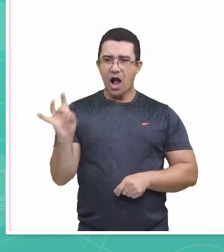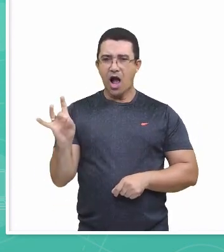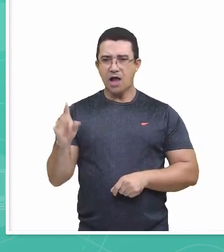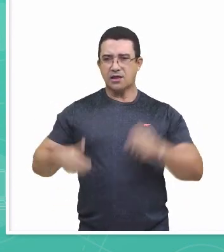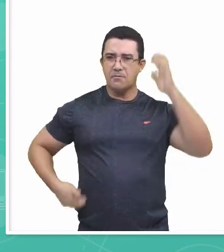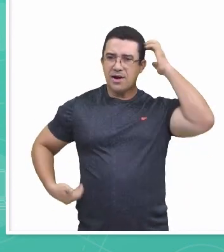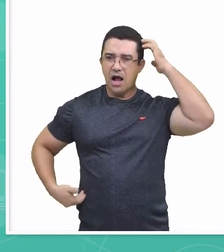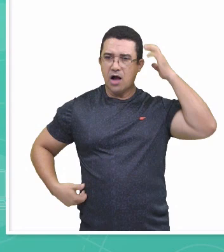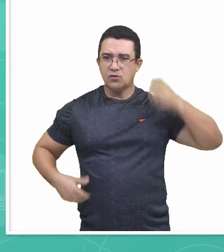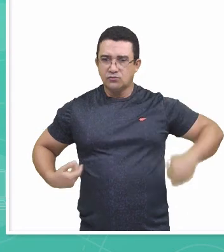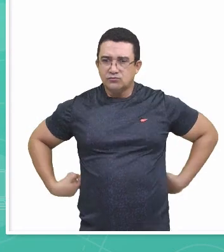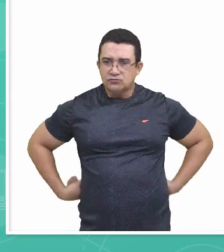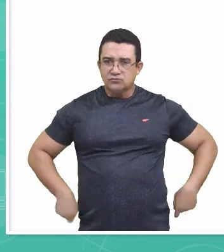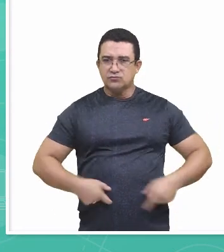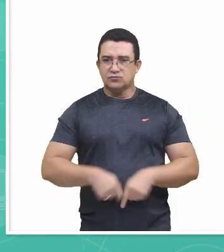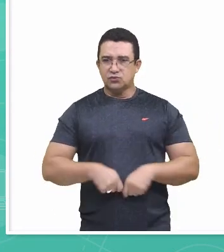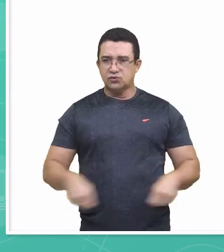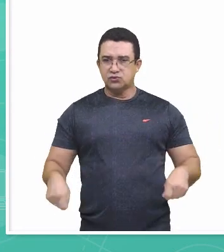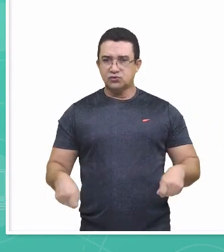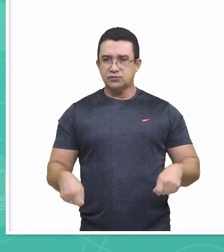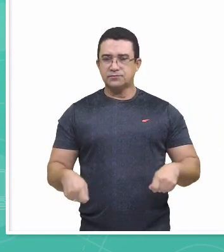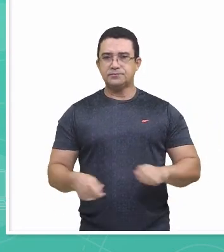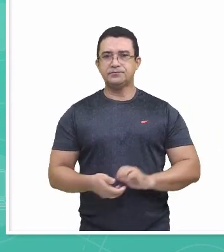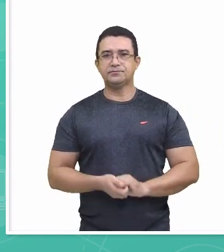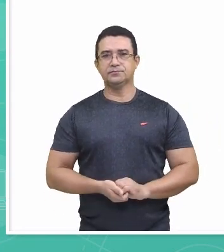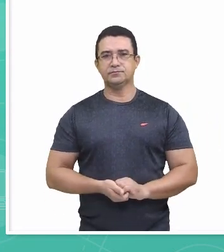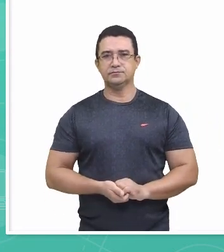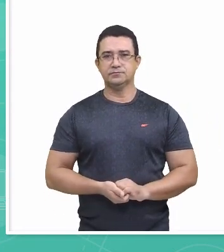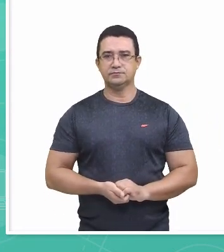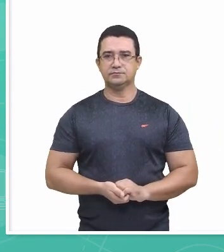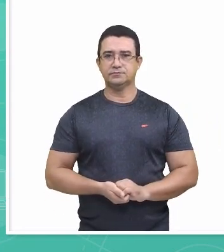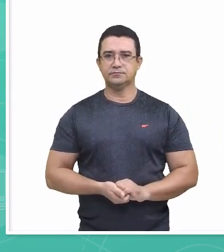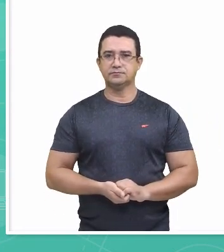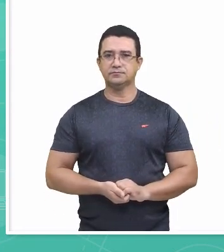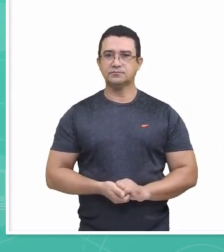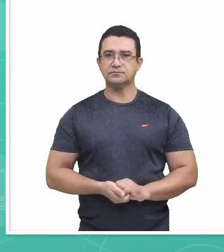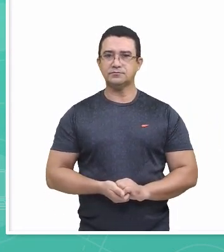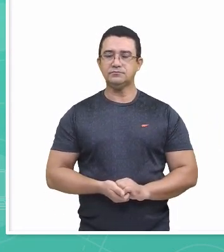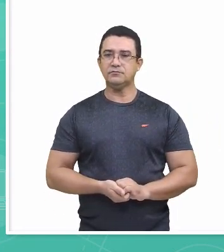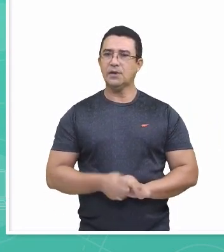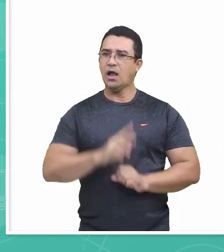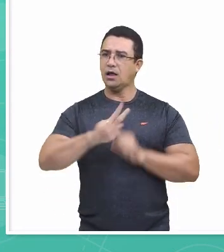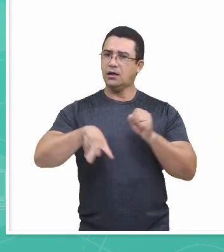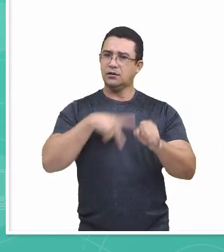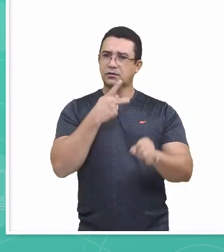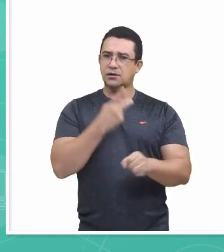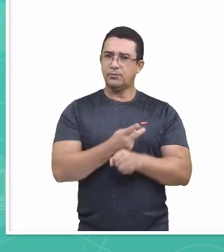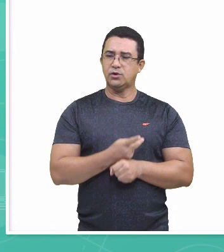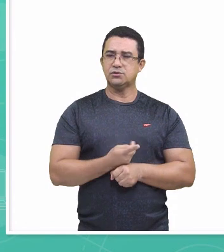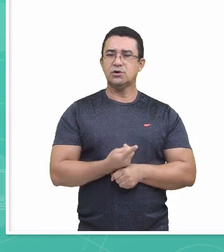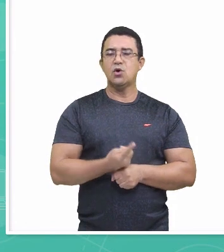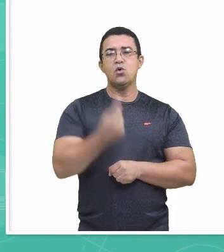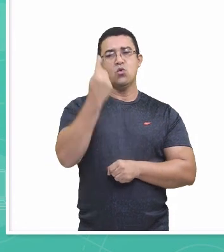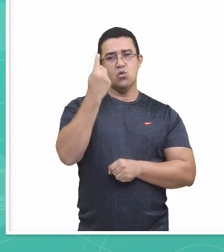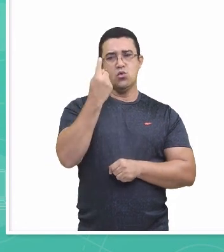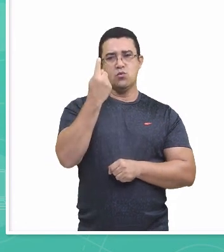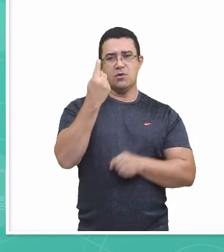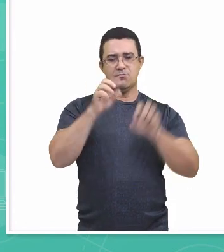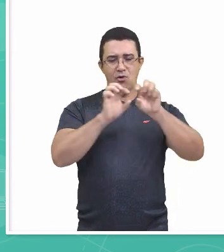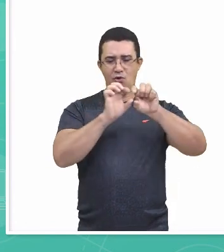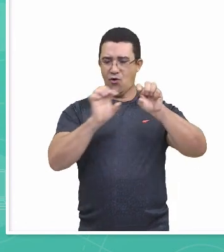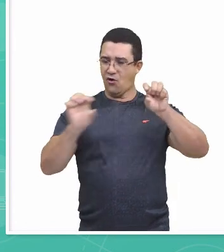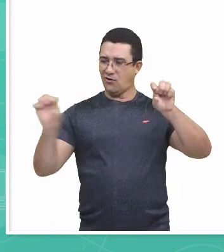cada um. É isso, de cada um. Vamos lá, de cada um deles. E atiraram uma das pontas à